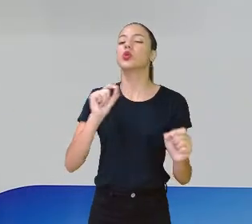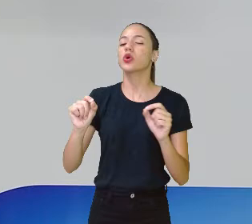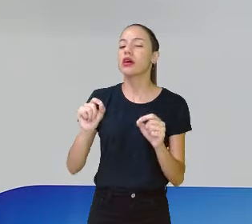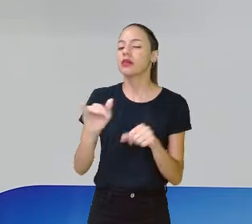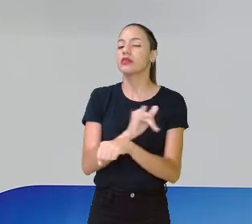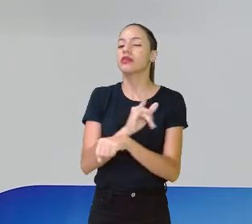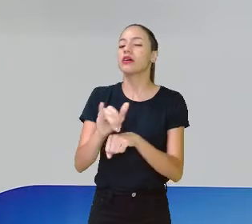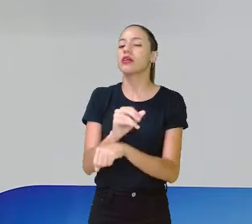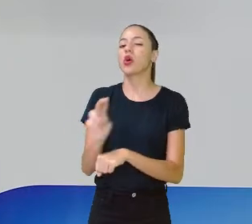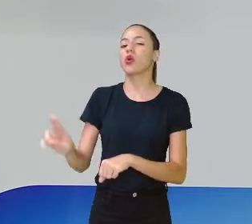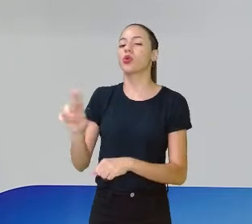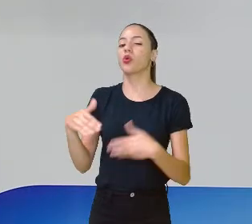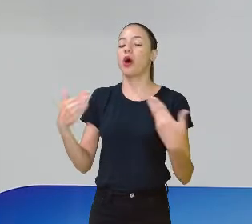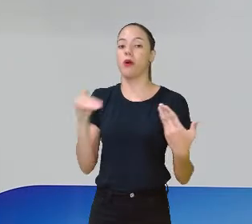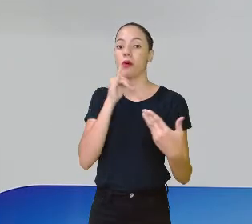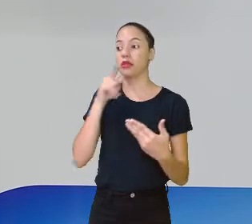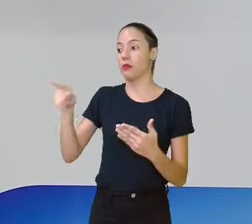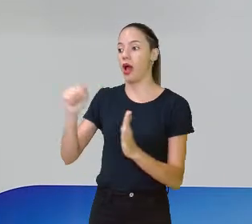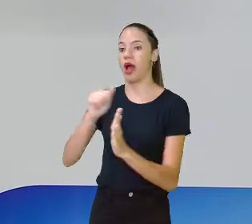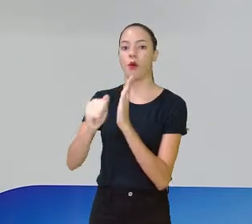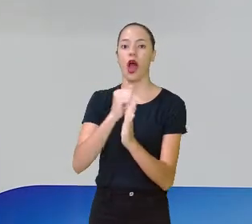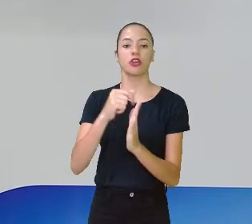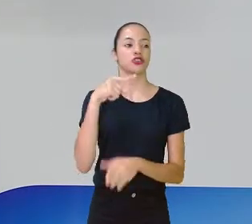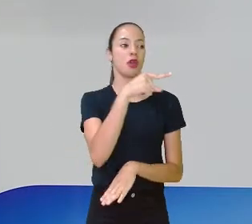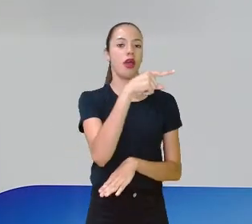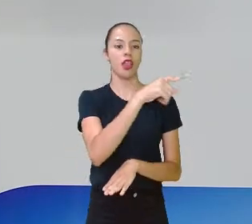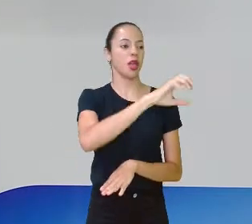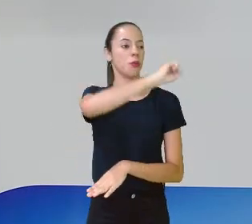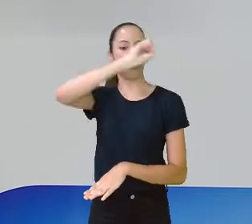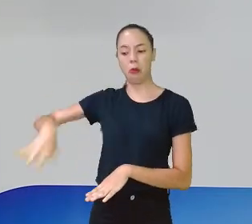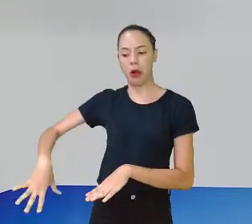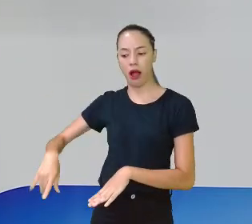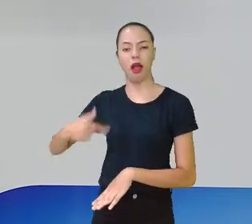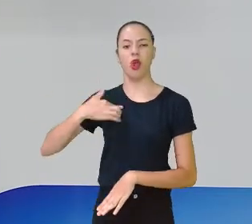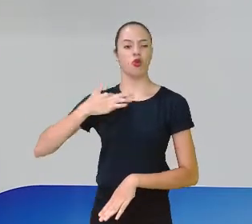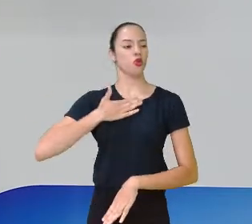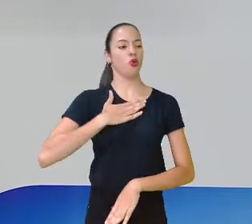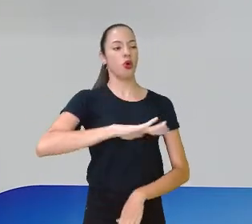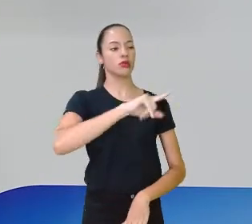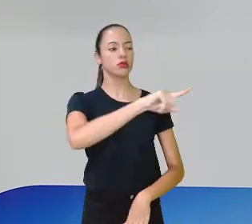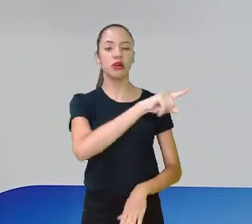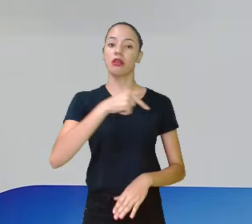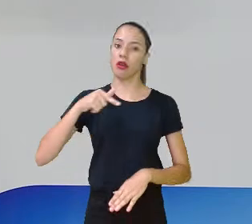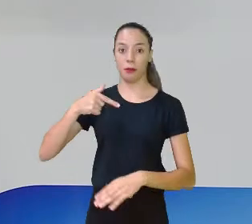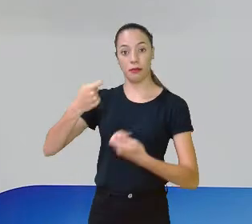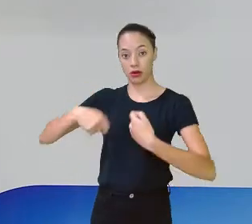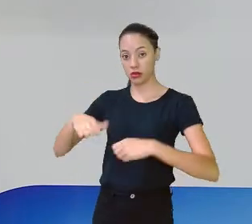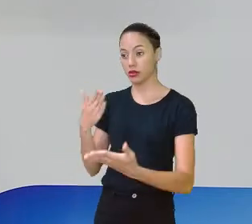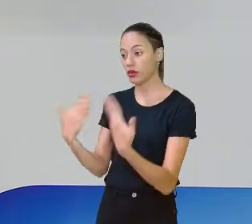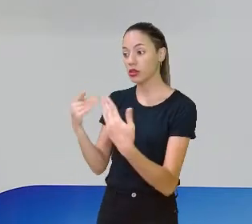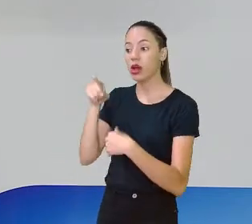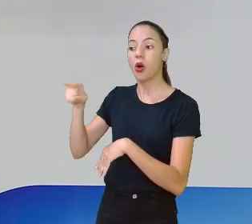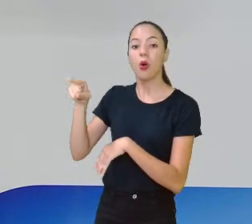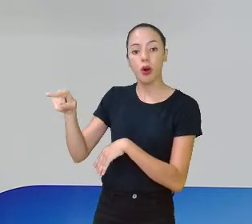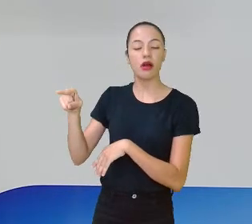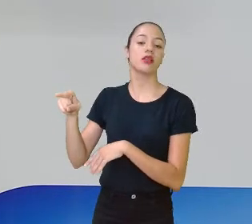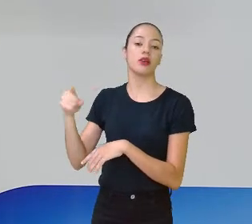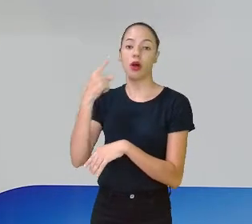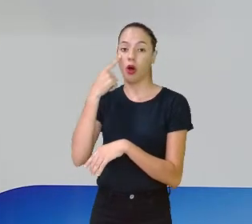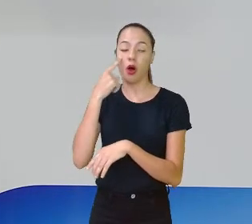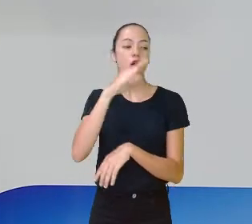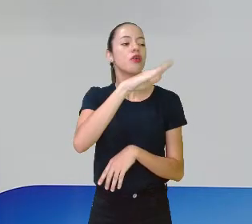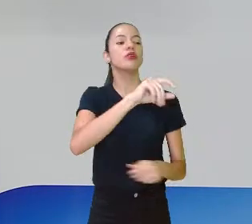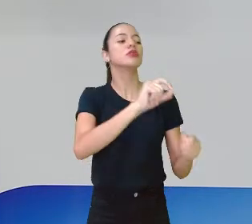ele jogou a minha borracha no chão, eu não gosto dele. Vamos conversar com ele, vamos entender por que ele fez isso. Então, ele